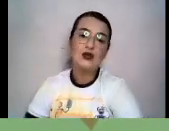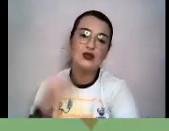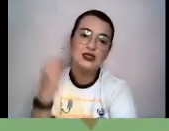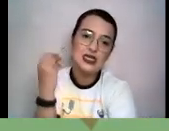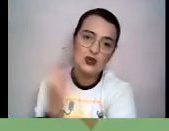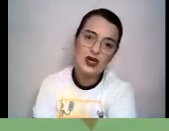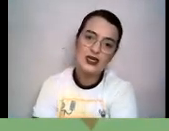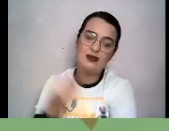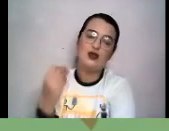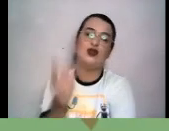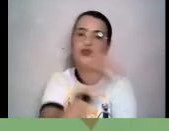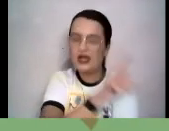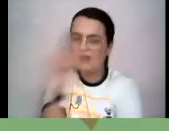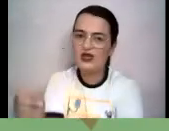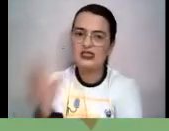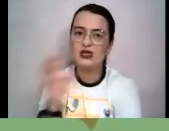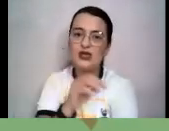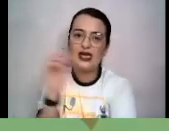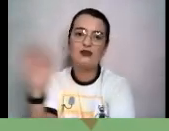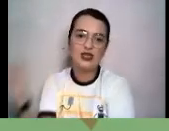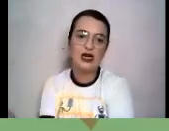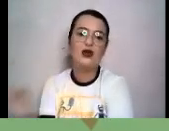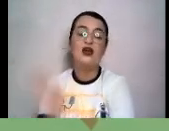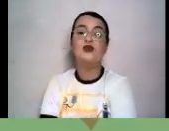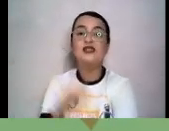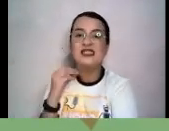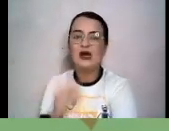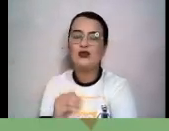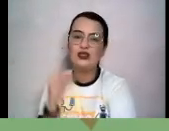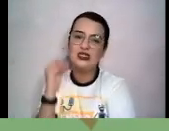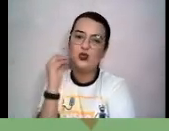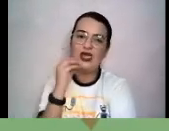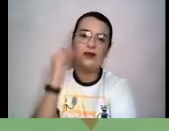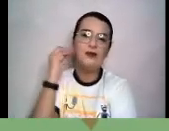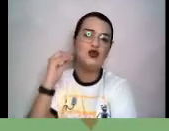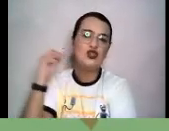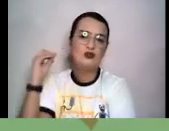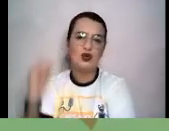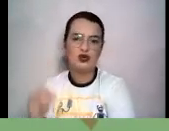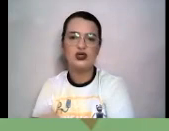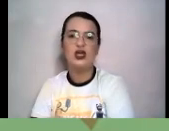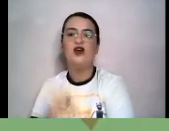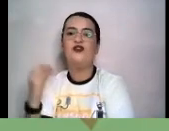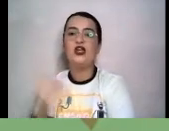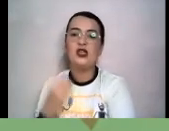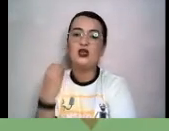Um saldo de 50 milhões. Não foi a Guerra Fria, Segunda Guerra Mundial. Um saldo de 50 milhões de